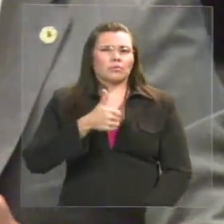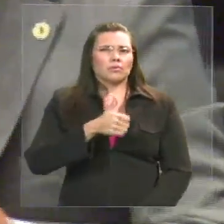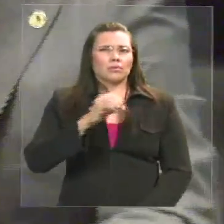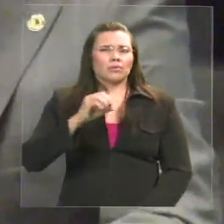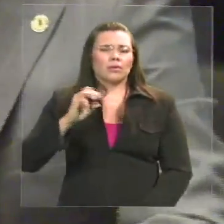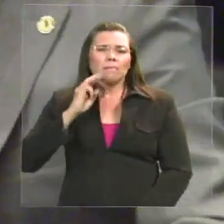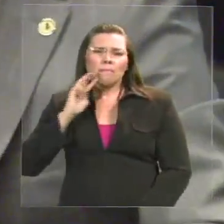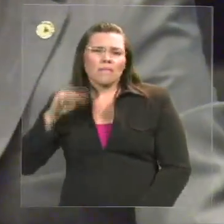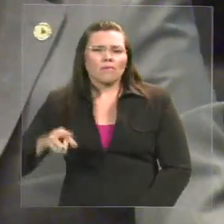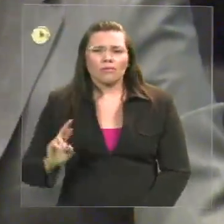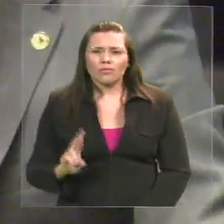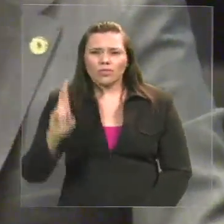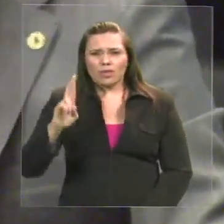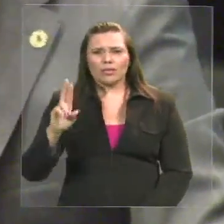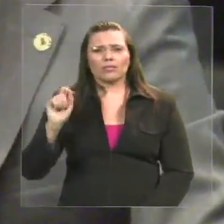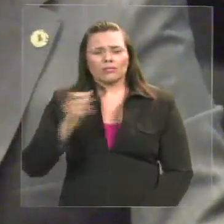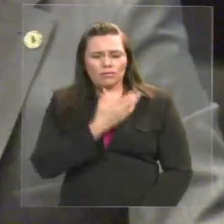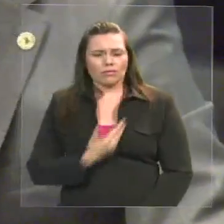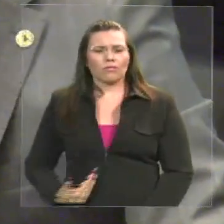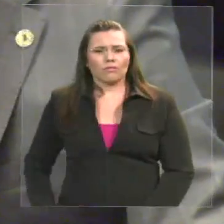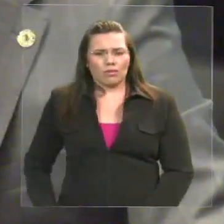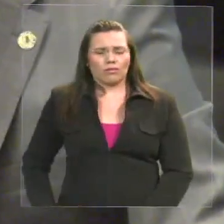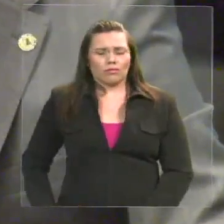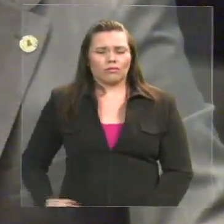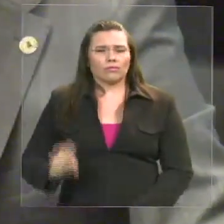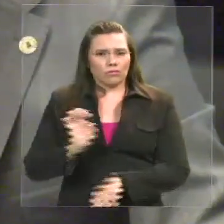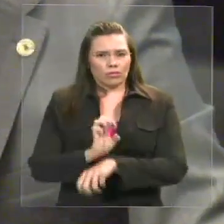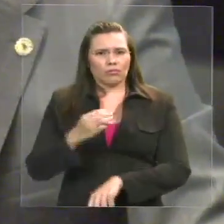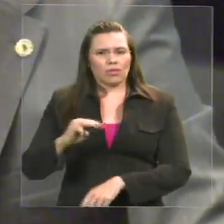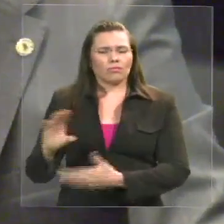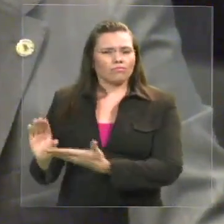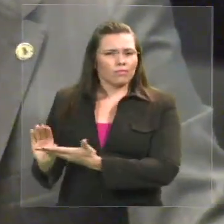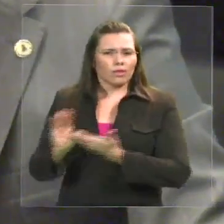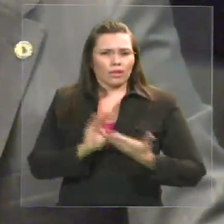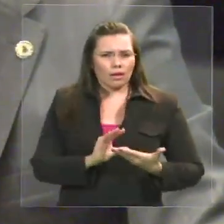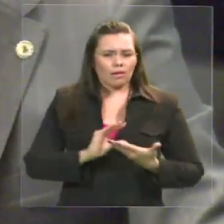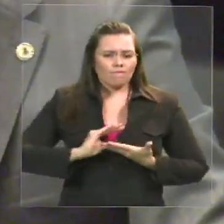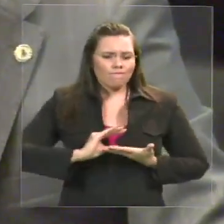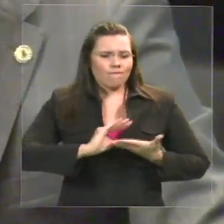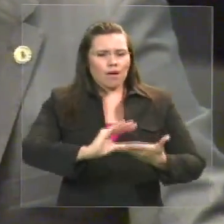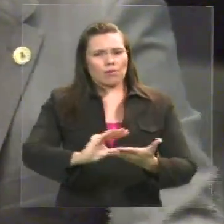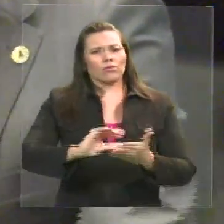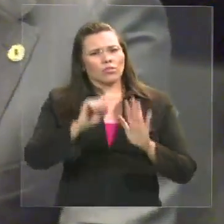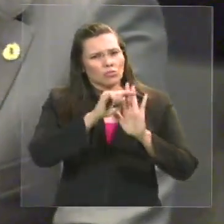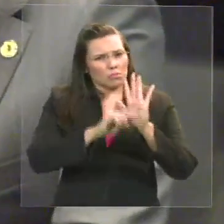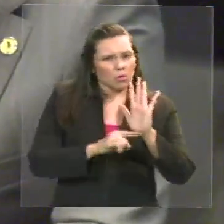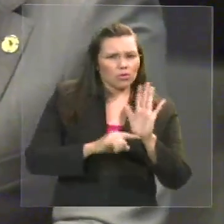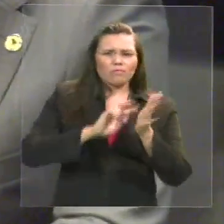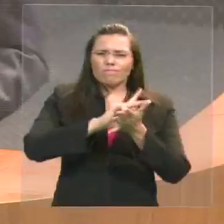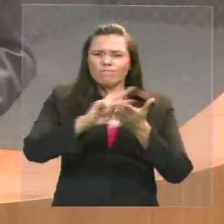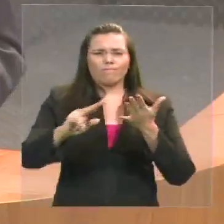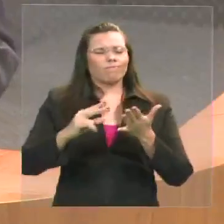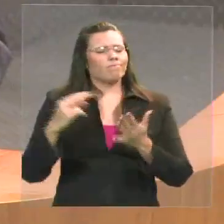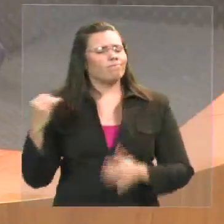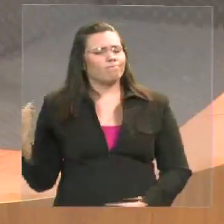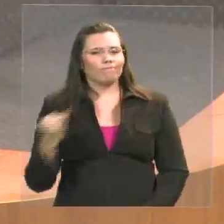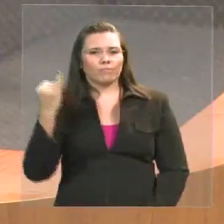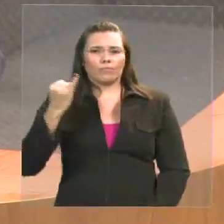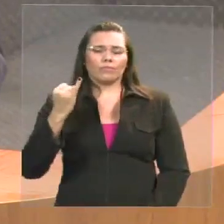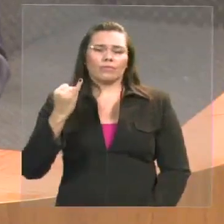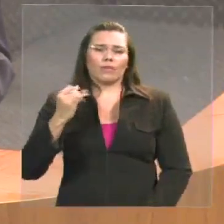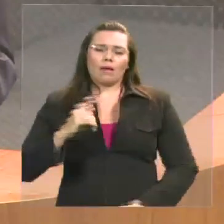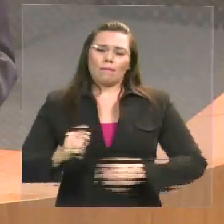para garantir essas medidas anticíclicas, e está de parabéns todo o governo por esse grande esforço. Inclusive, deputado Marco